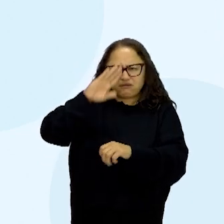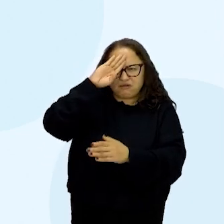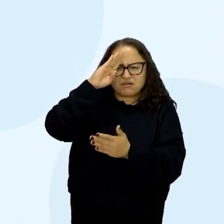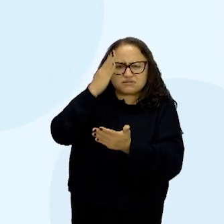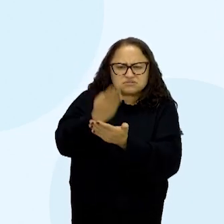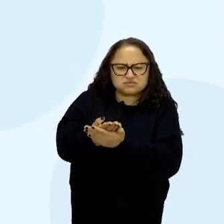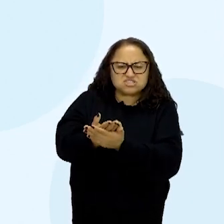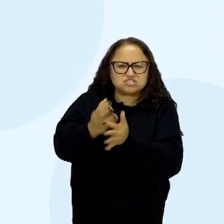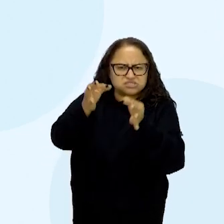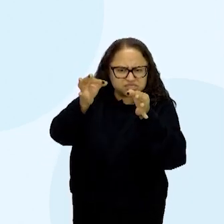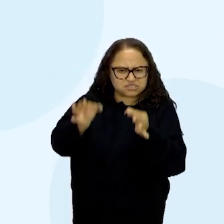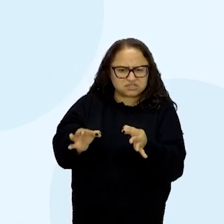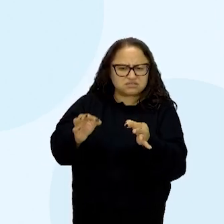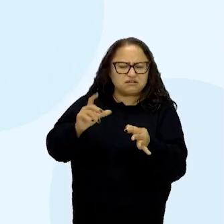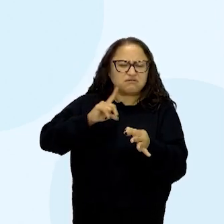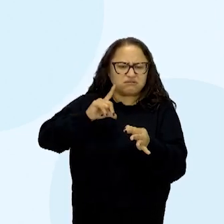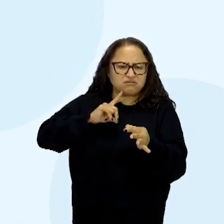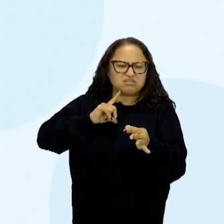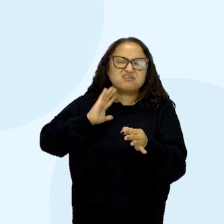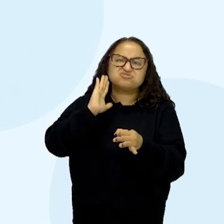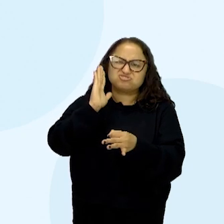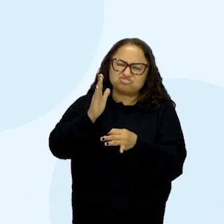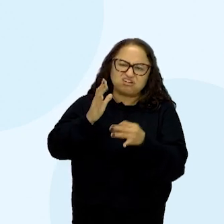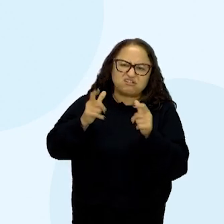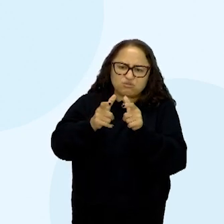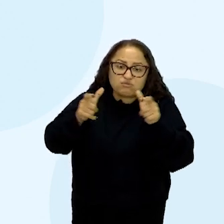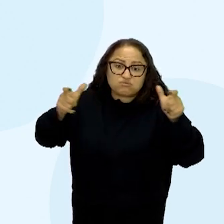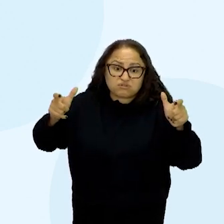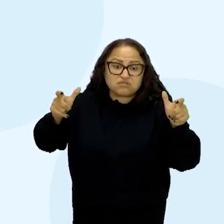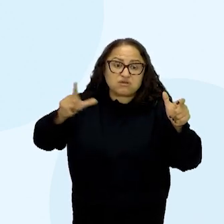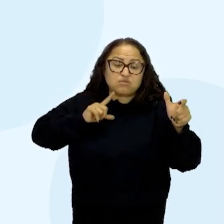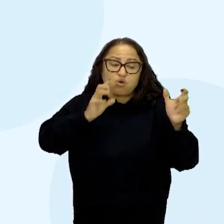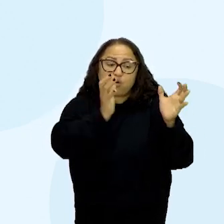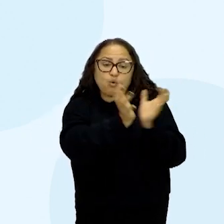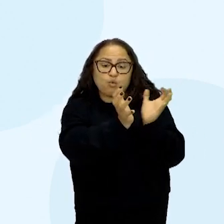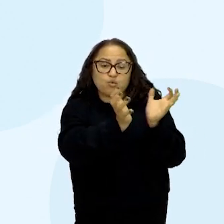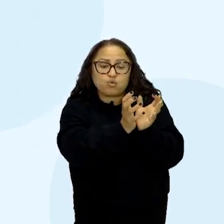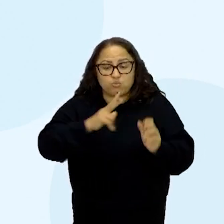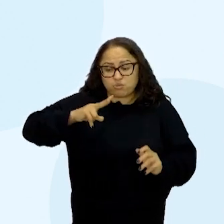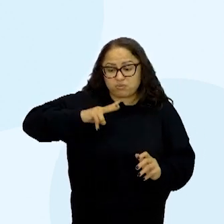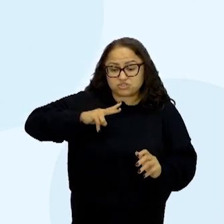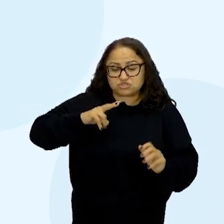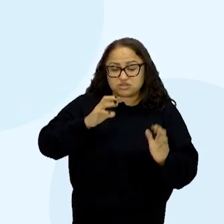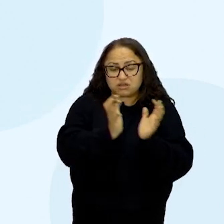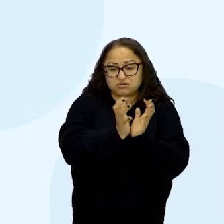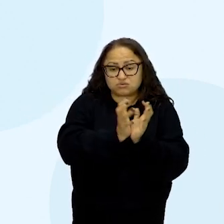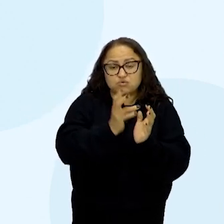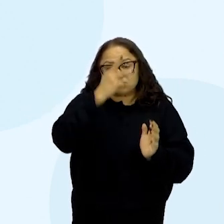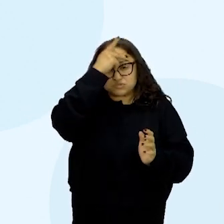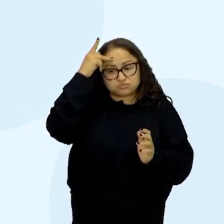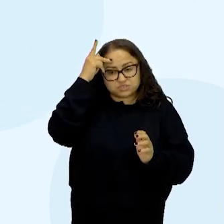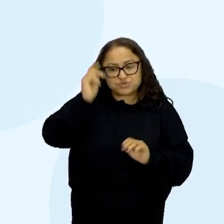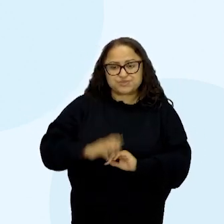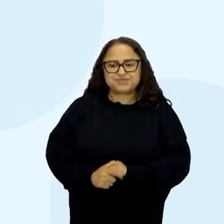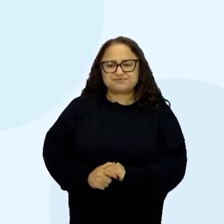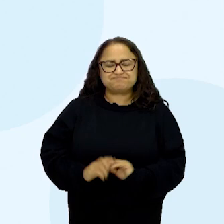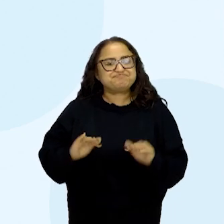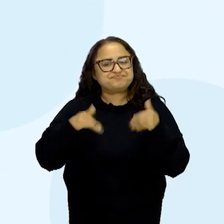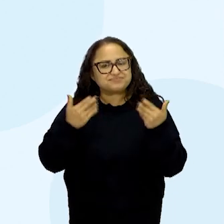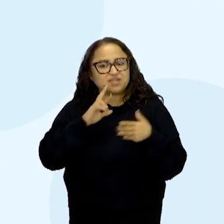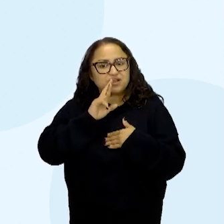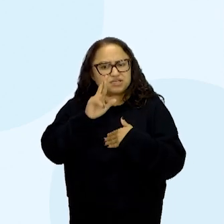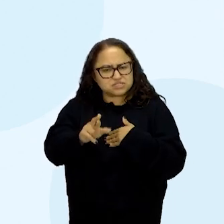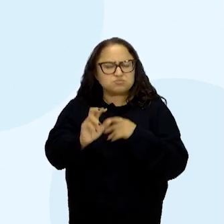crença fixa ou generalizada demais sobre um grupo particular ou classe de pessoas. Então, uma